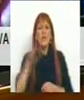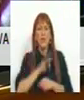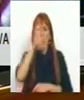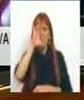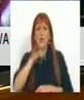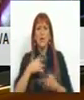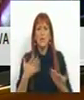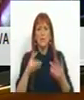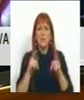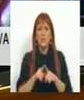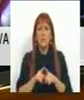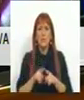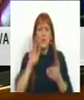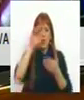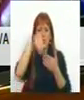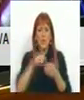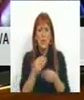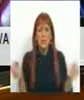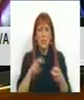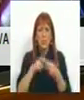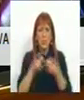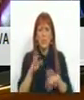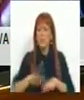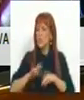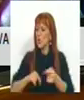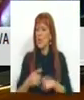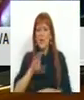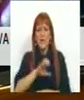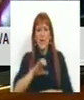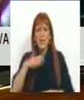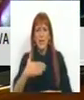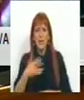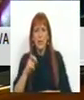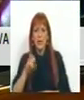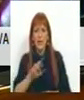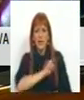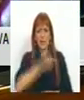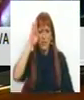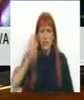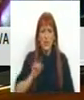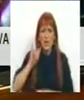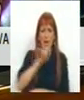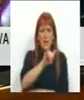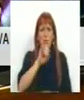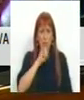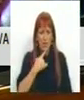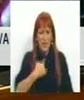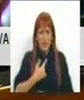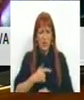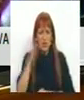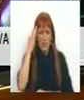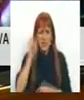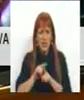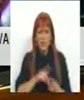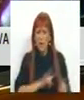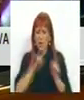Sr. Ministro que fique solucionado o problema relativo aos C-130 da Força Aérea? Pode assegurar-nos que a